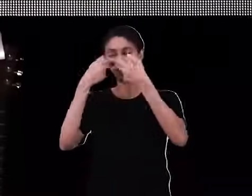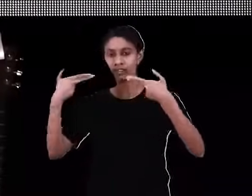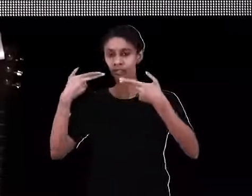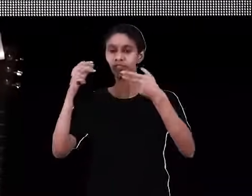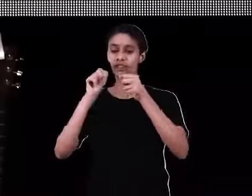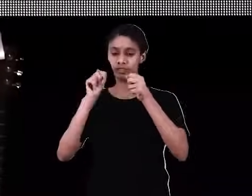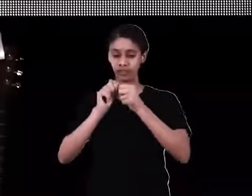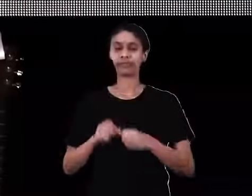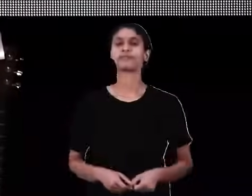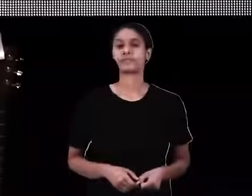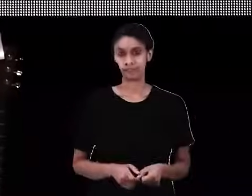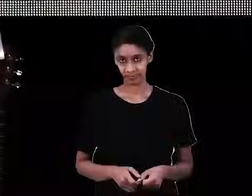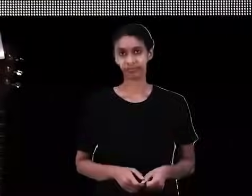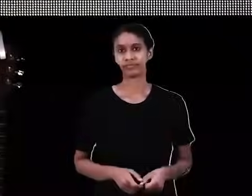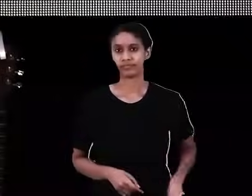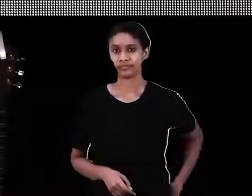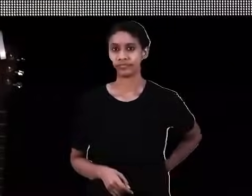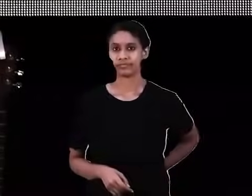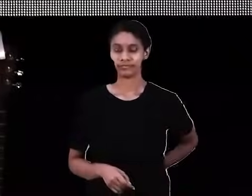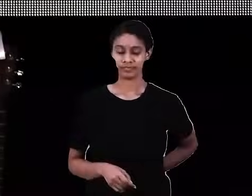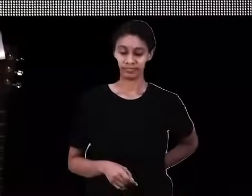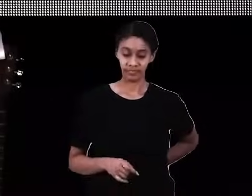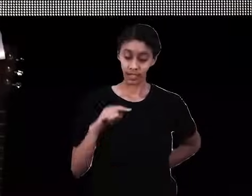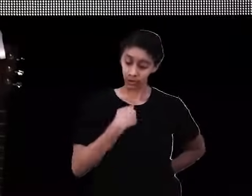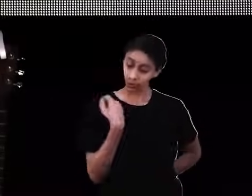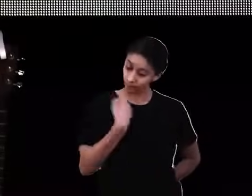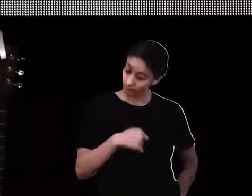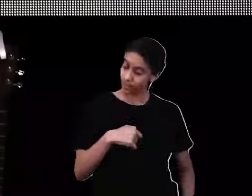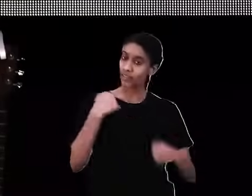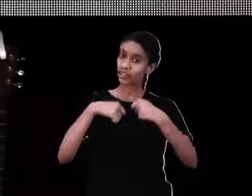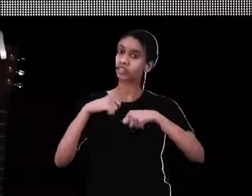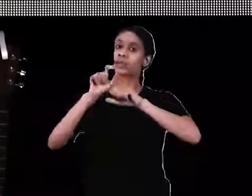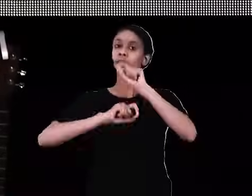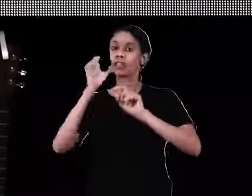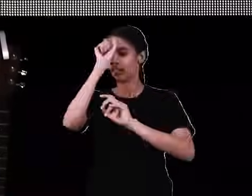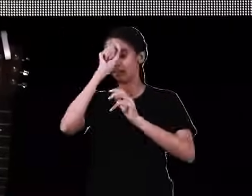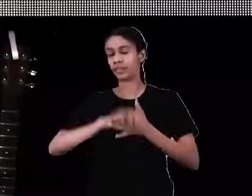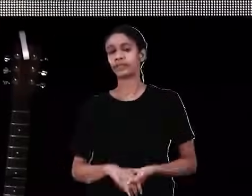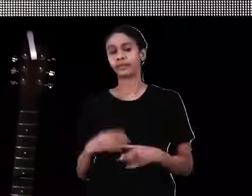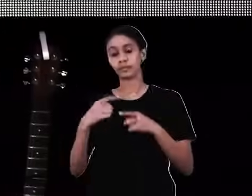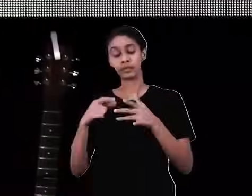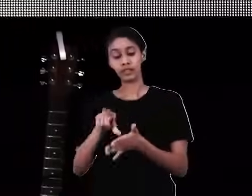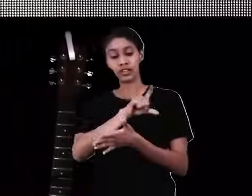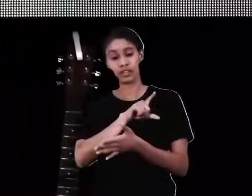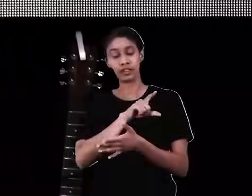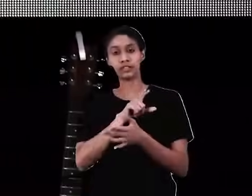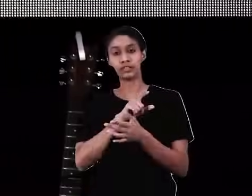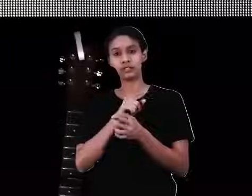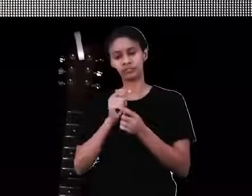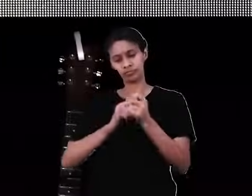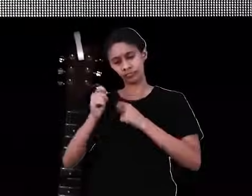Pensamentos, palavras e atitudes. Nós precisamos aprender, porque antes de controlar atitudes, a gente vai